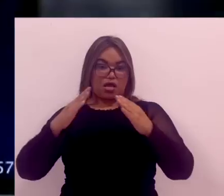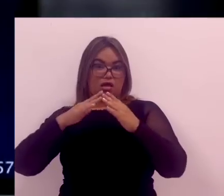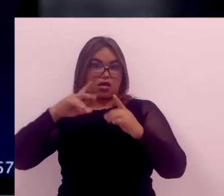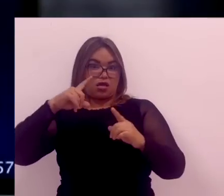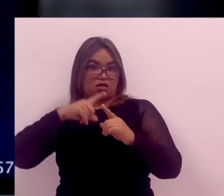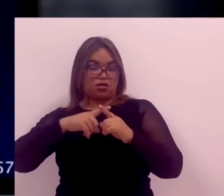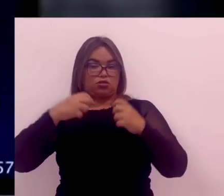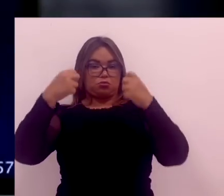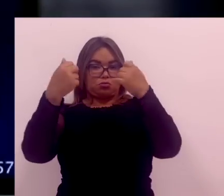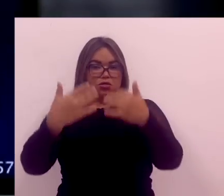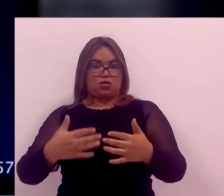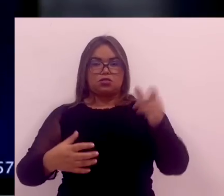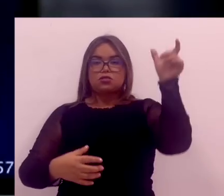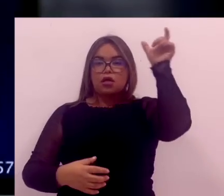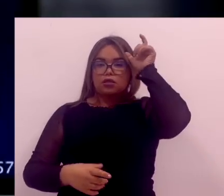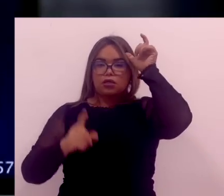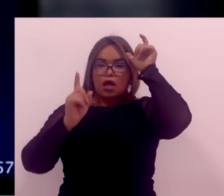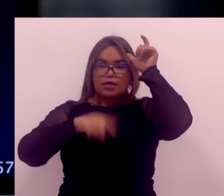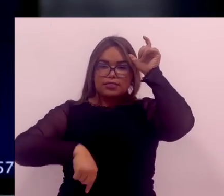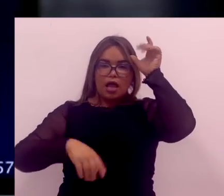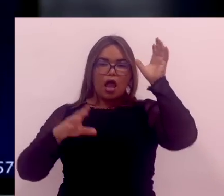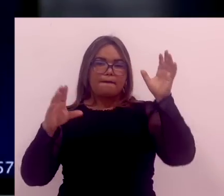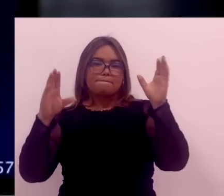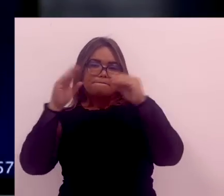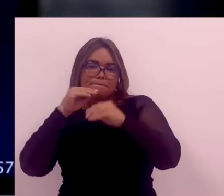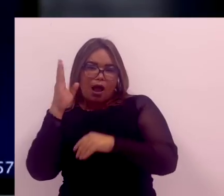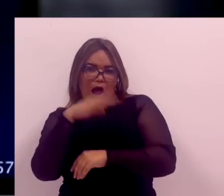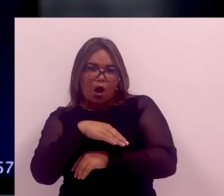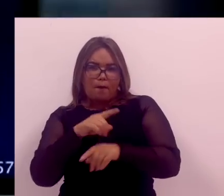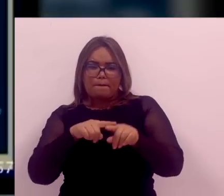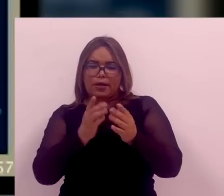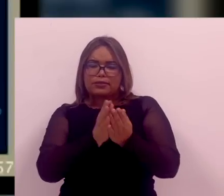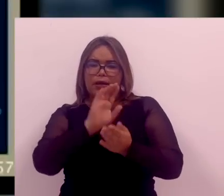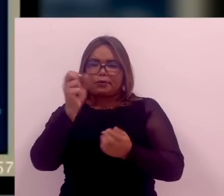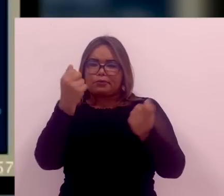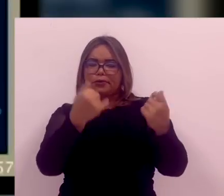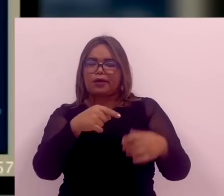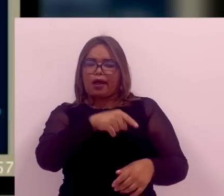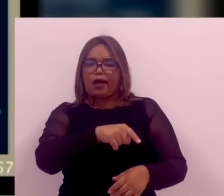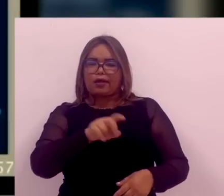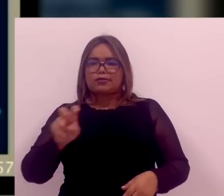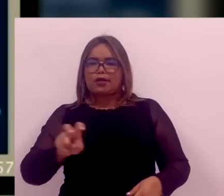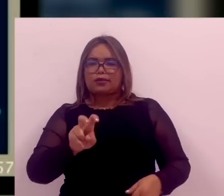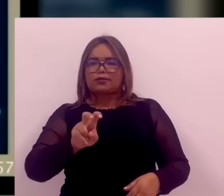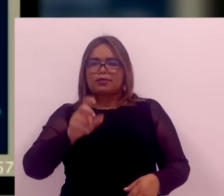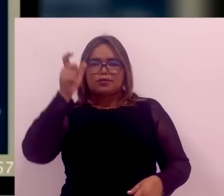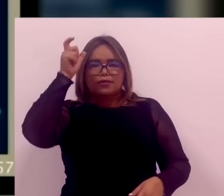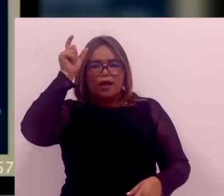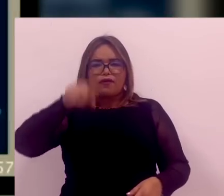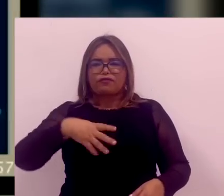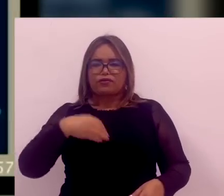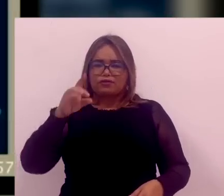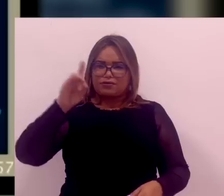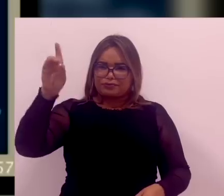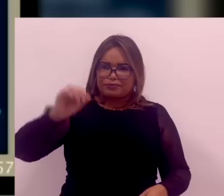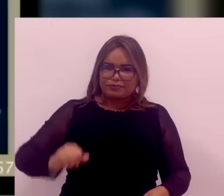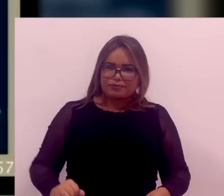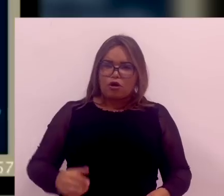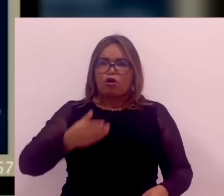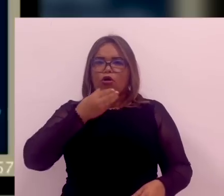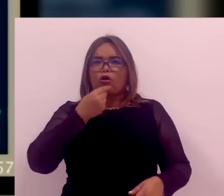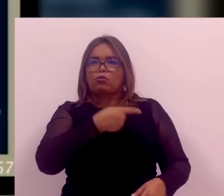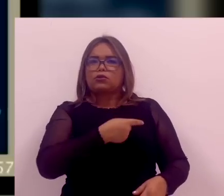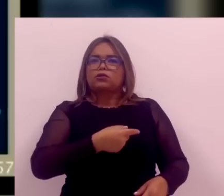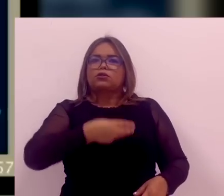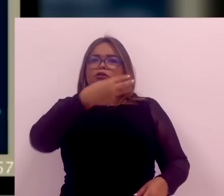diabo é agora chamado de escuridão pela igreja, mas a Bíblia o chama de Filho de Deus. Lembram-se dessa? Então não